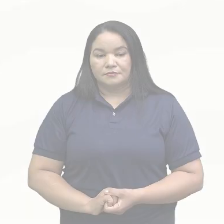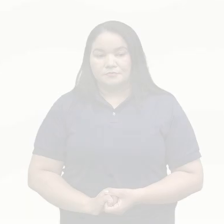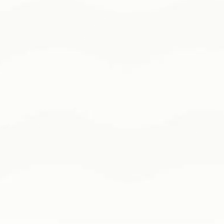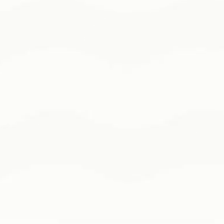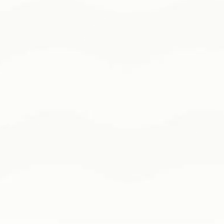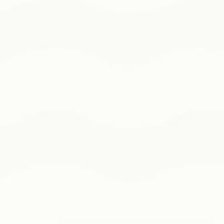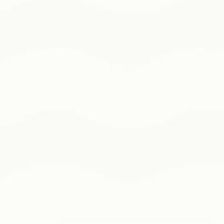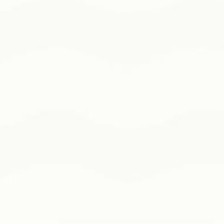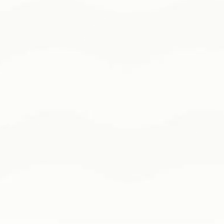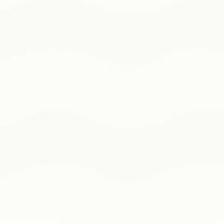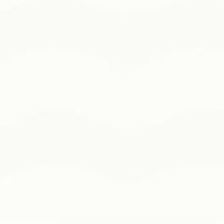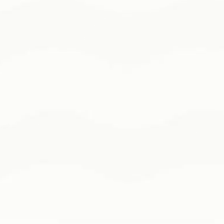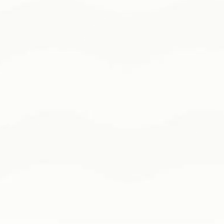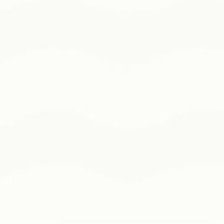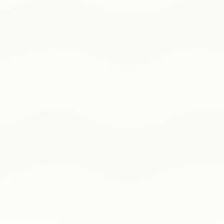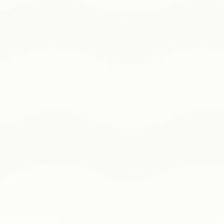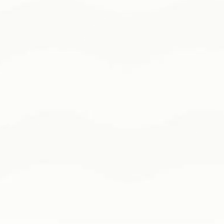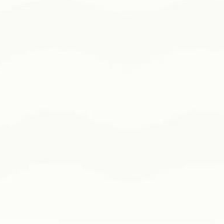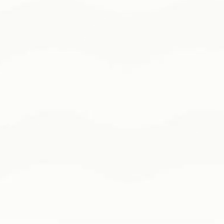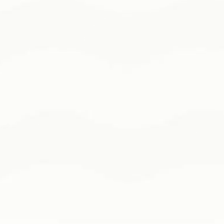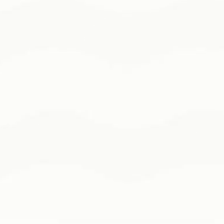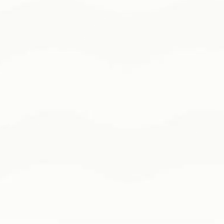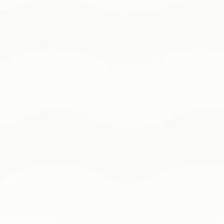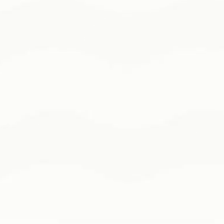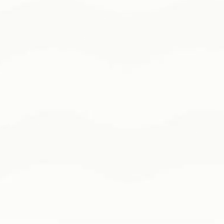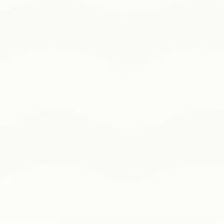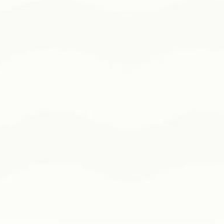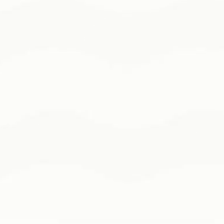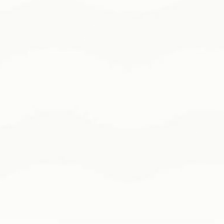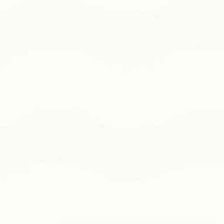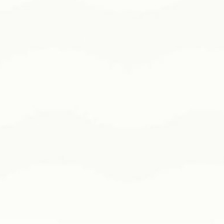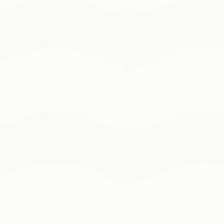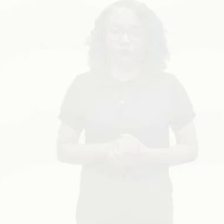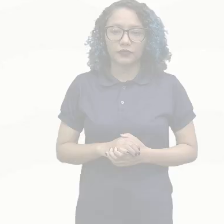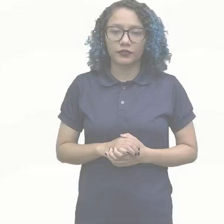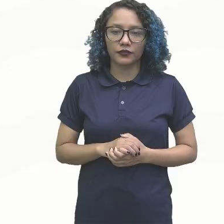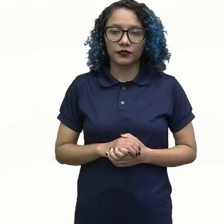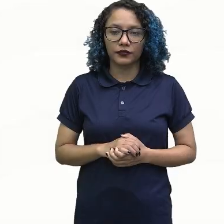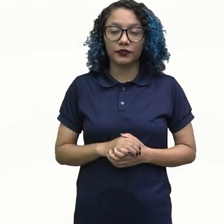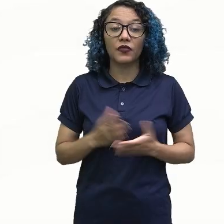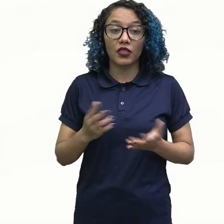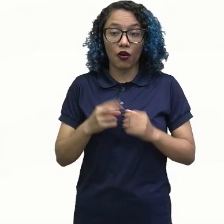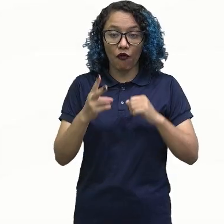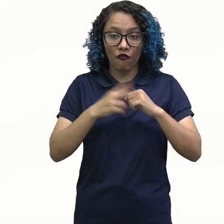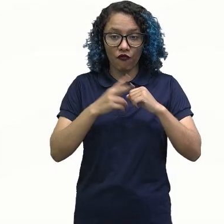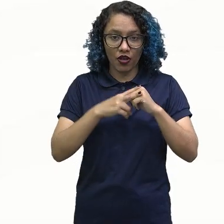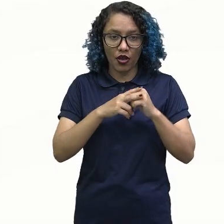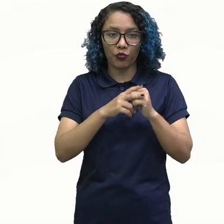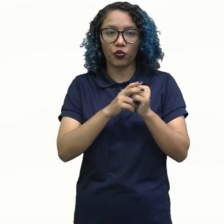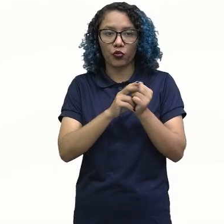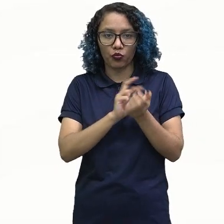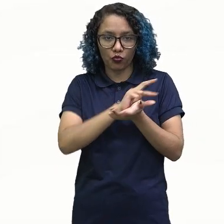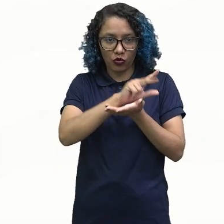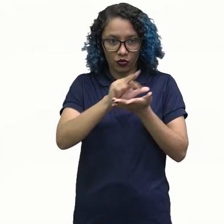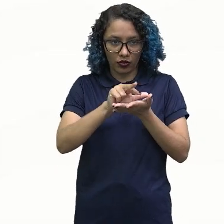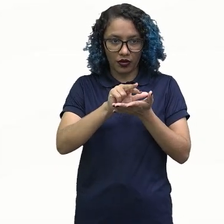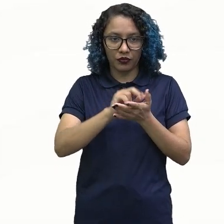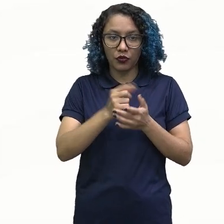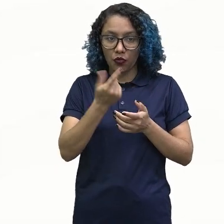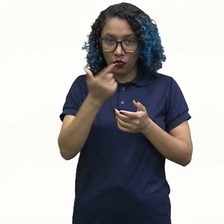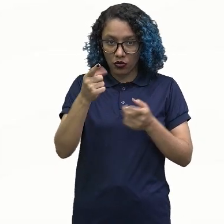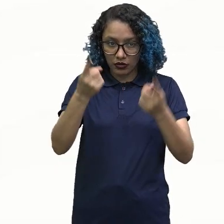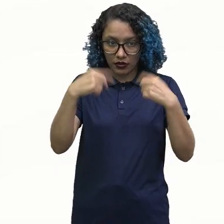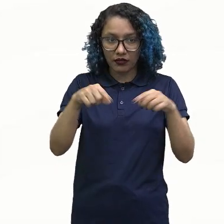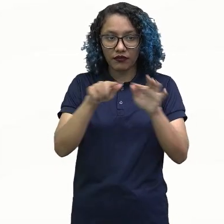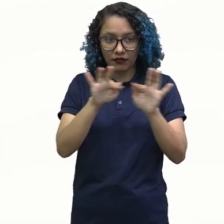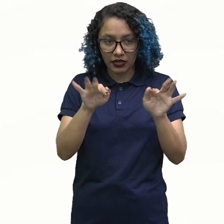casamento, o verbo no plural. Cerca de 300 pessoas foram hospitalizadas, né? Então, também é uma expressão aproximativa